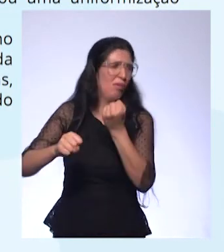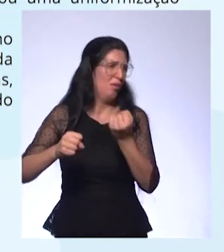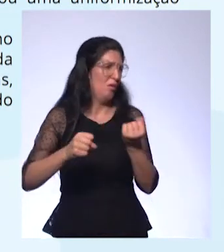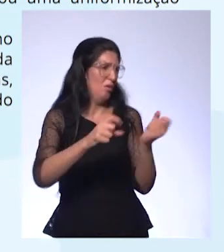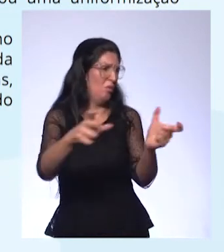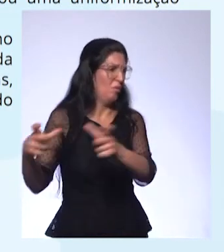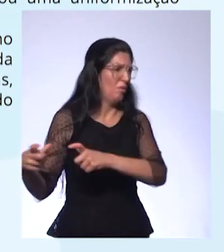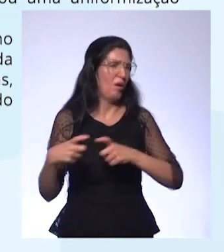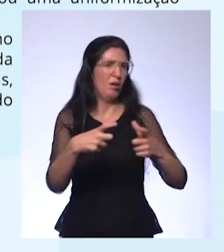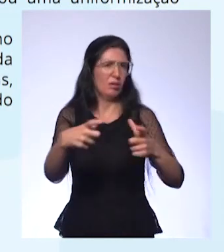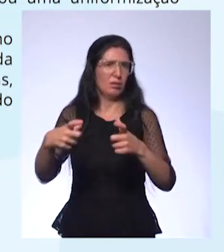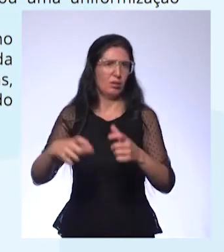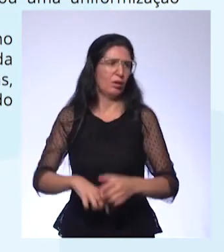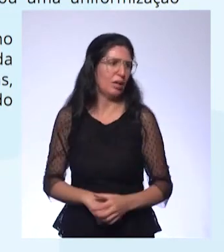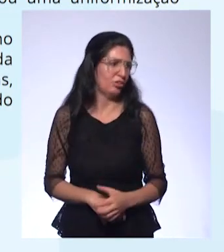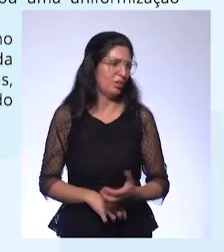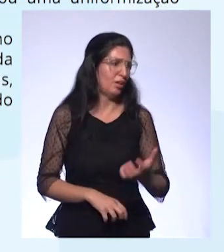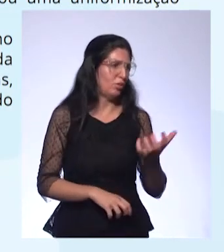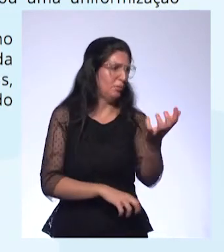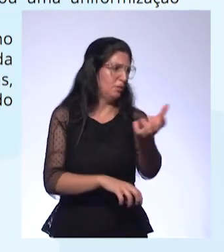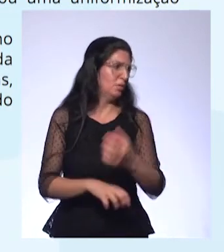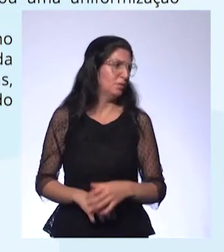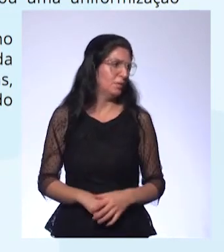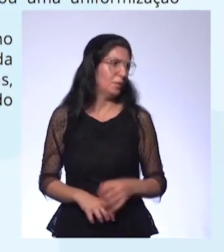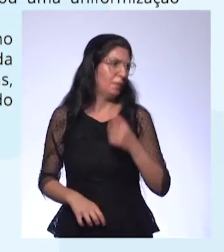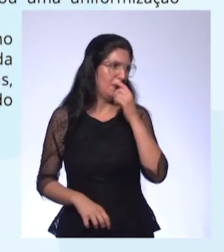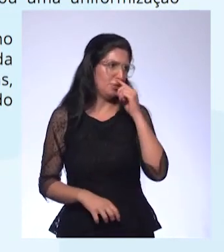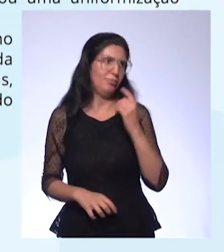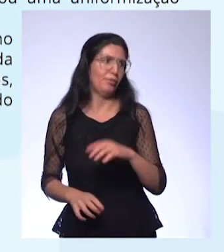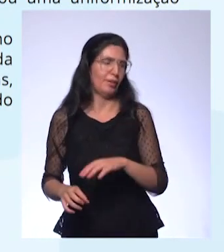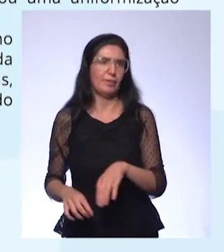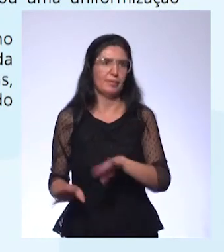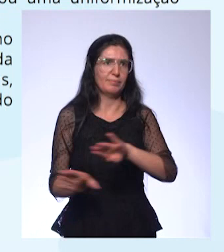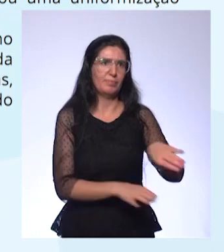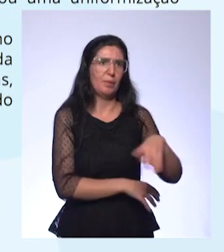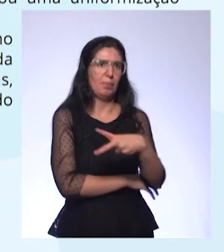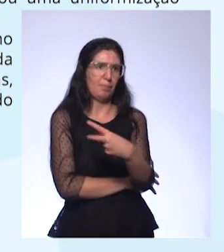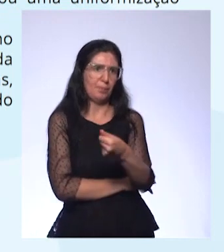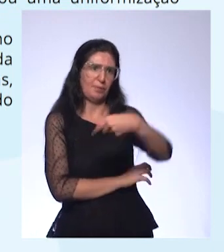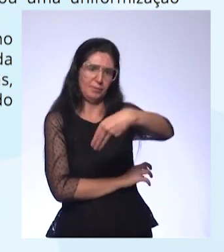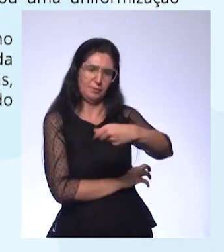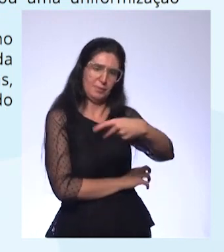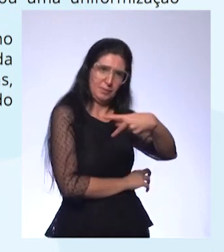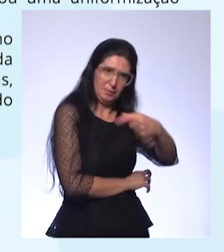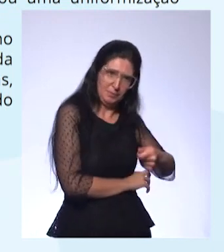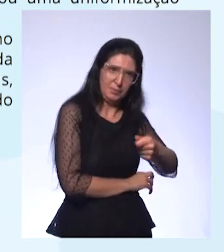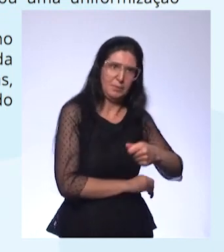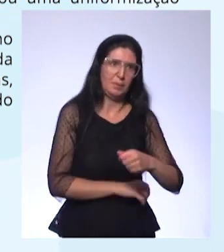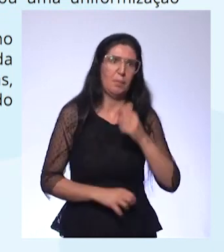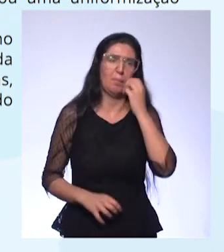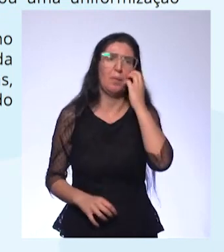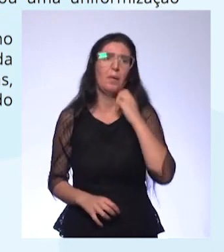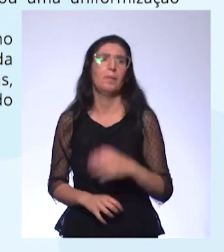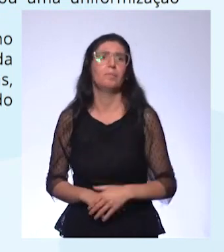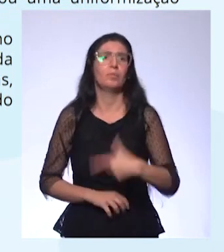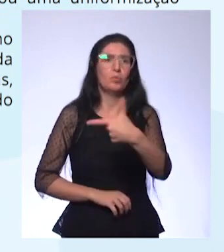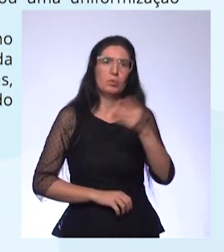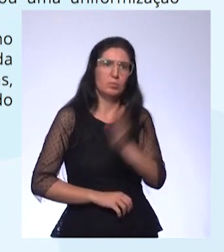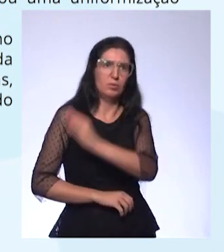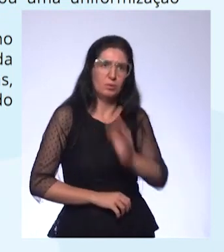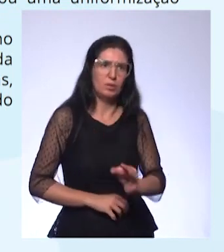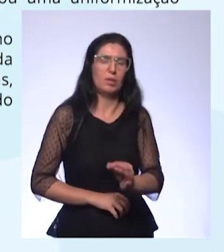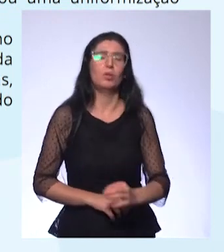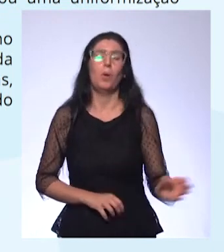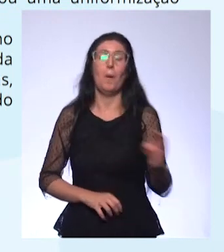pouco mais de 176.000 quilômetros quadrados. Tem aproximadamente 2% do território nacional,